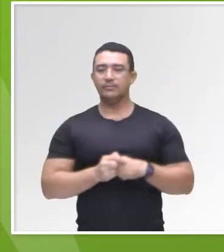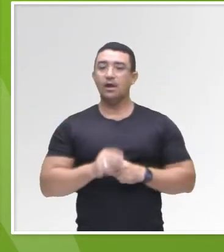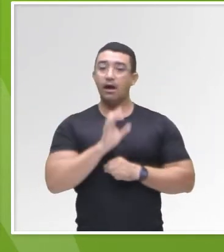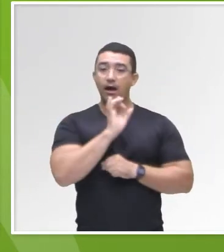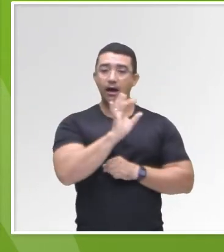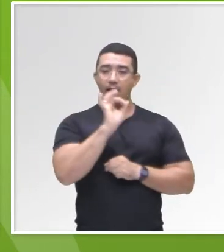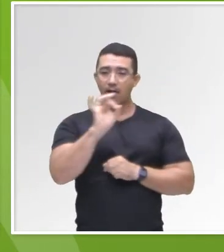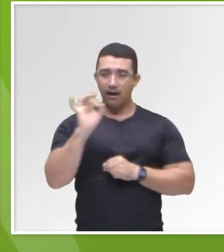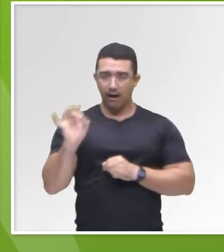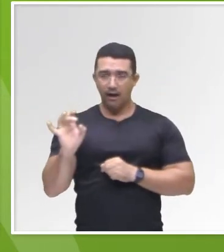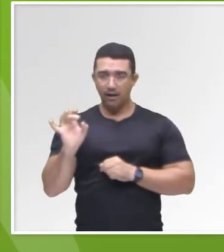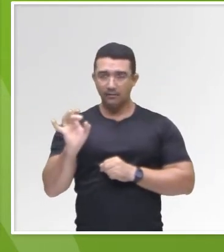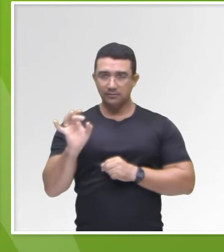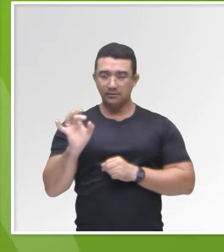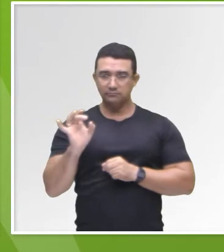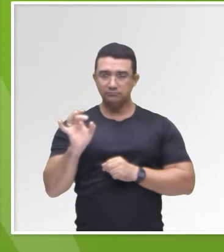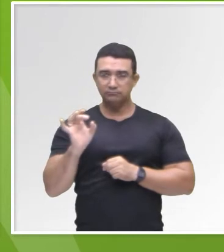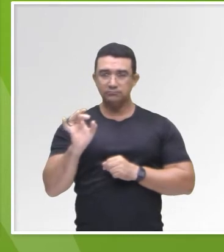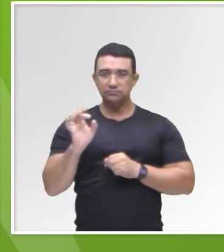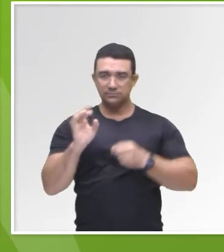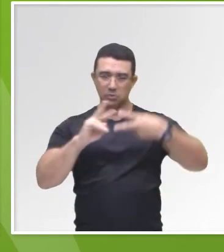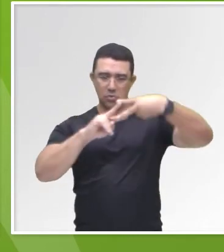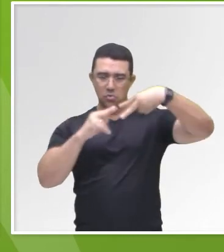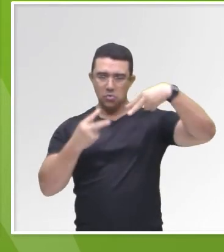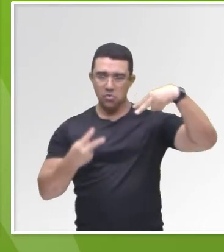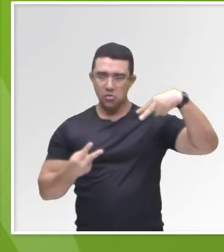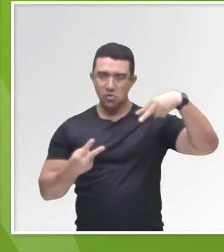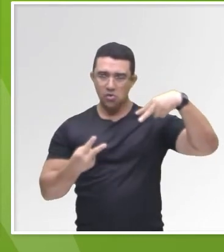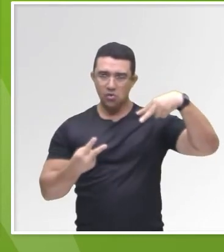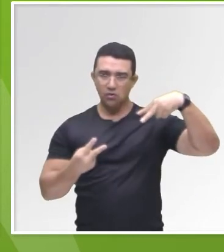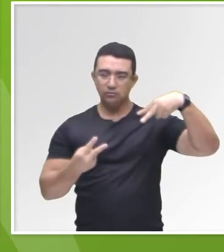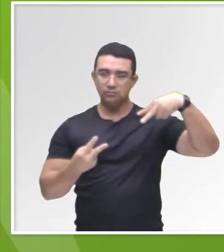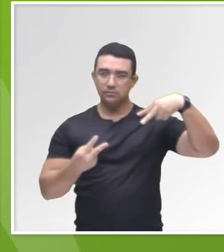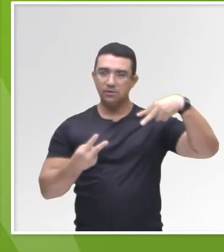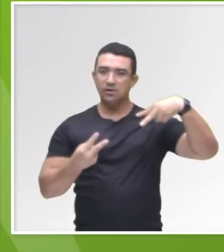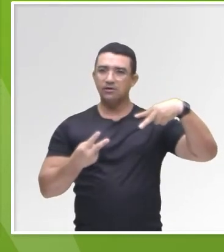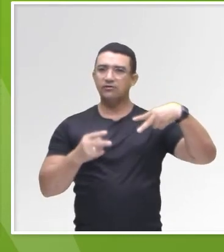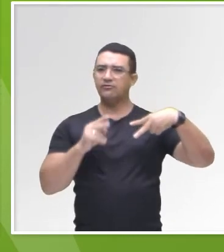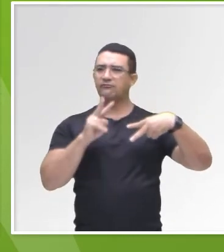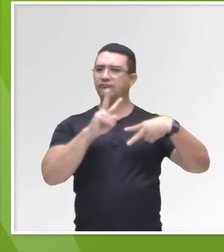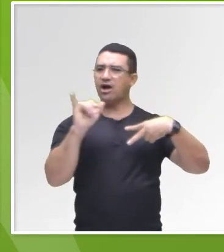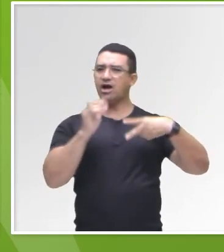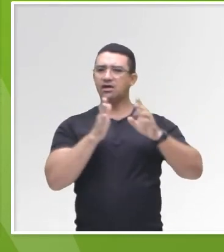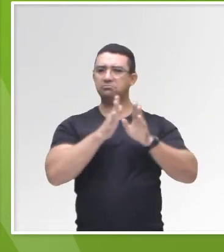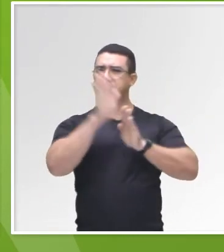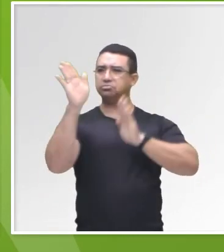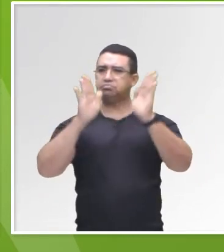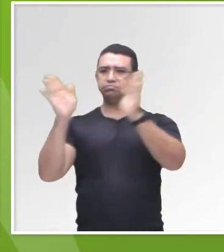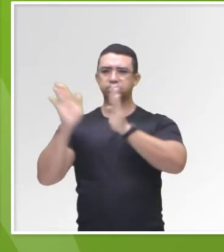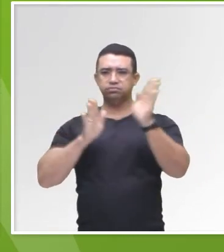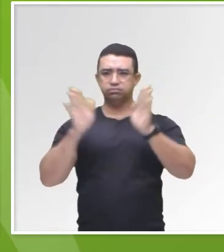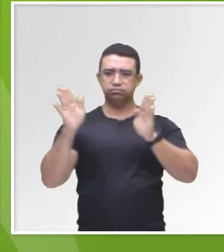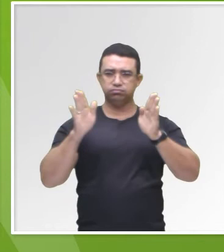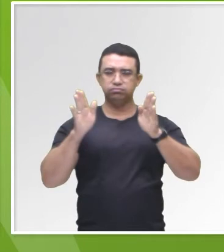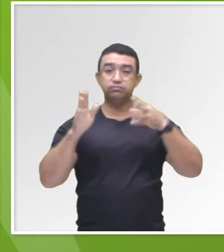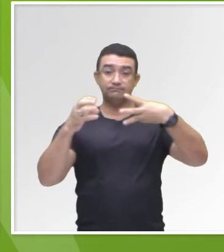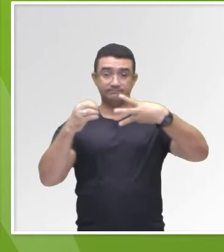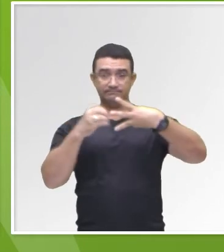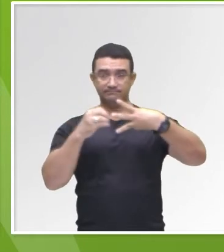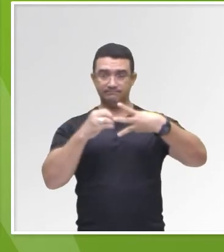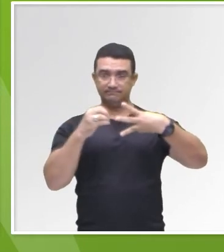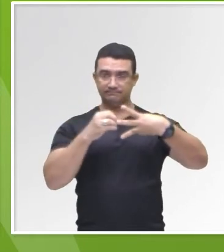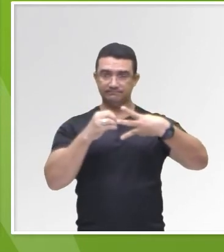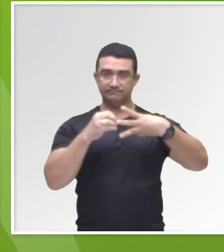parte do cromossomo para um canto da célula. Vamos relembrar a estrutura do cromossomo.